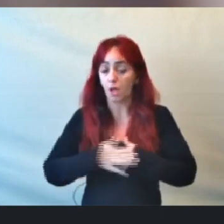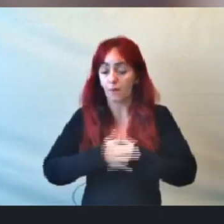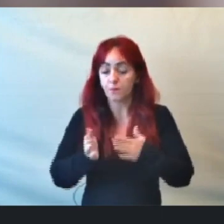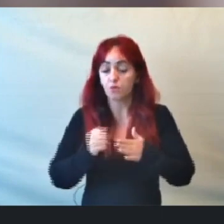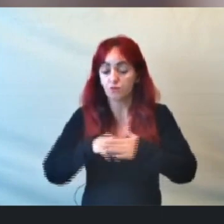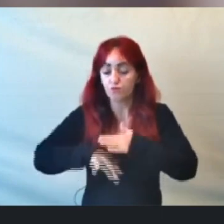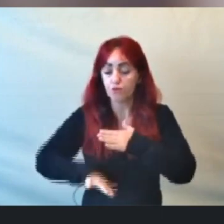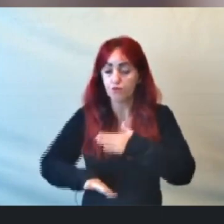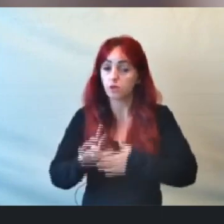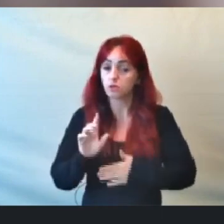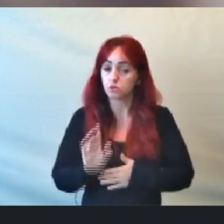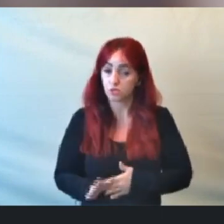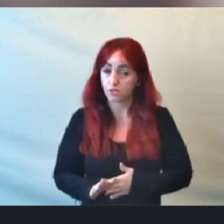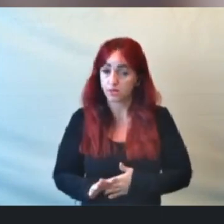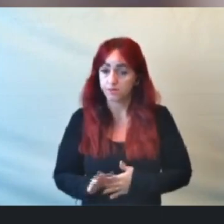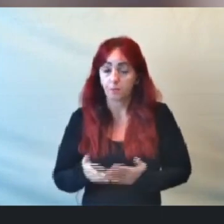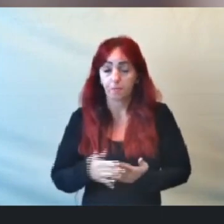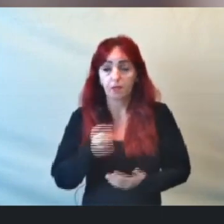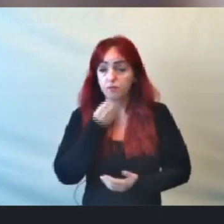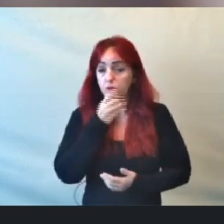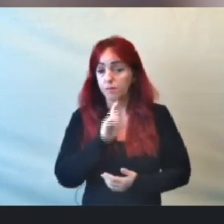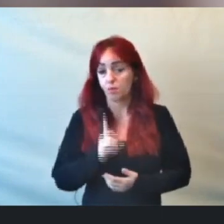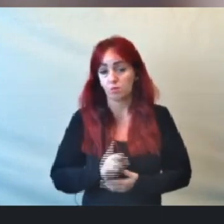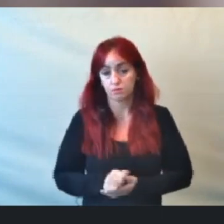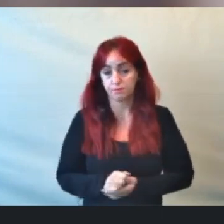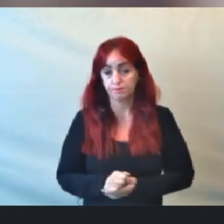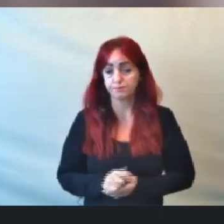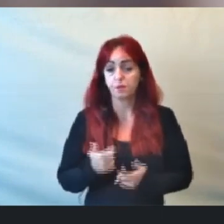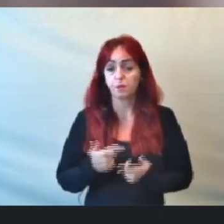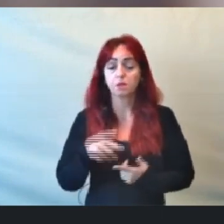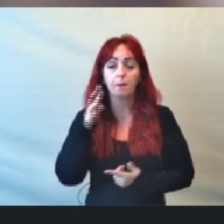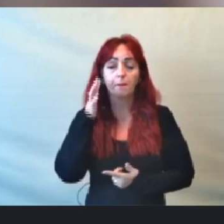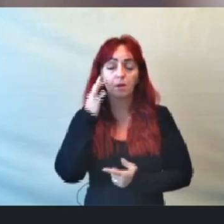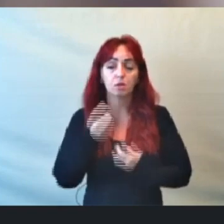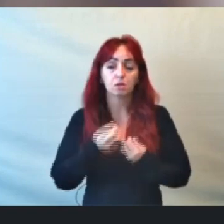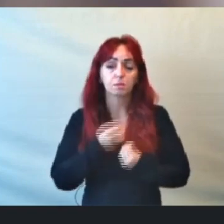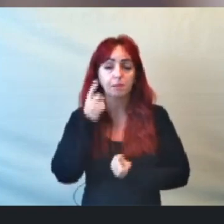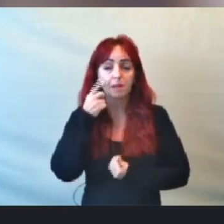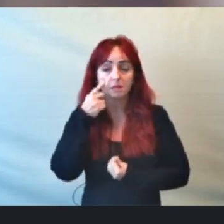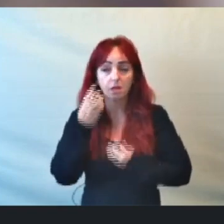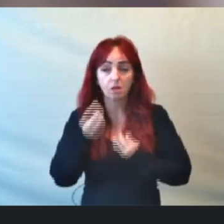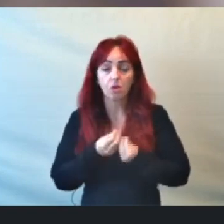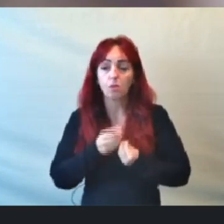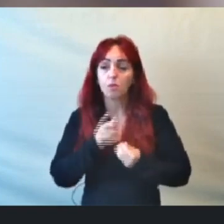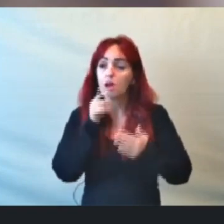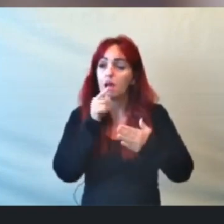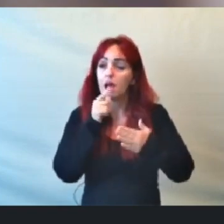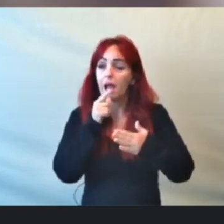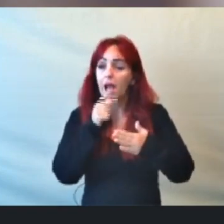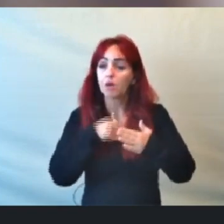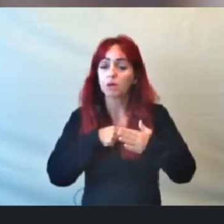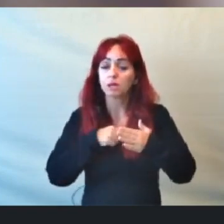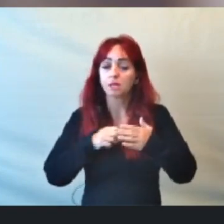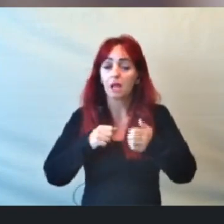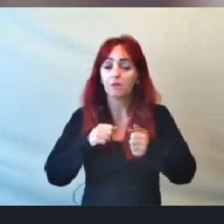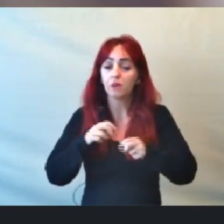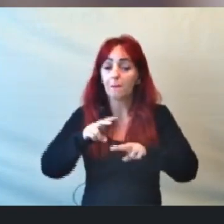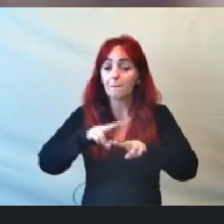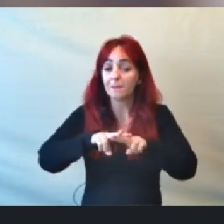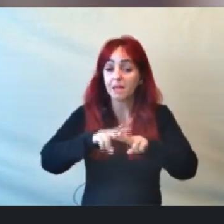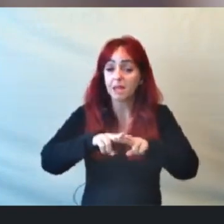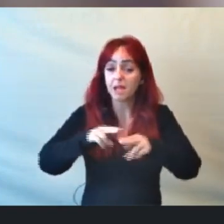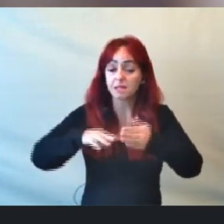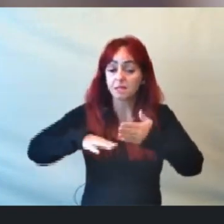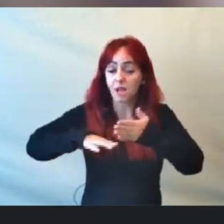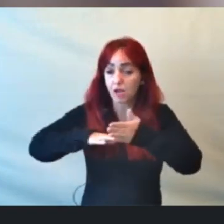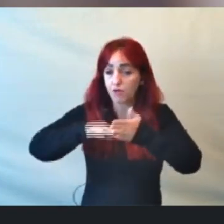boas. Porque, igual vocês podem imaginar, essa água que estava presa no fundo da lagoa, próxima à barragem, onde é mais fundo, durante muito